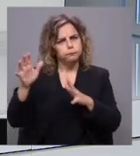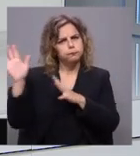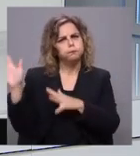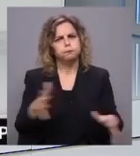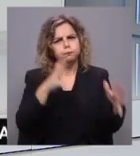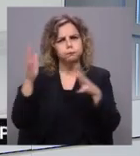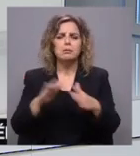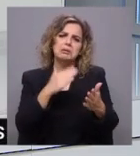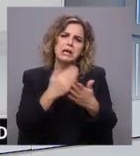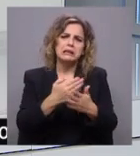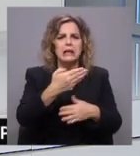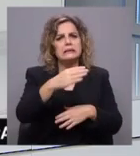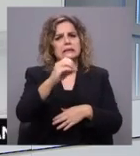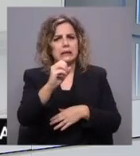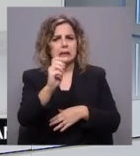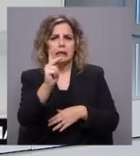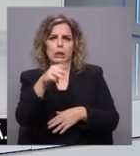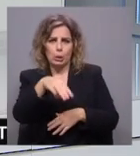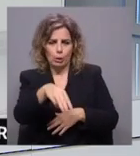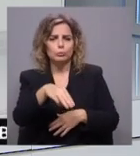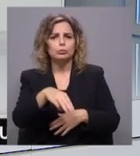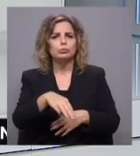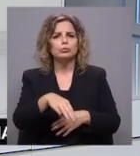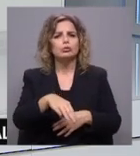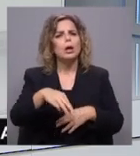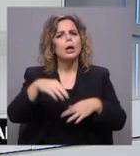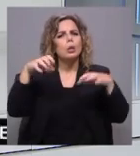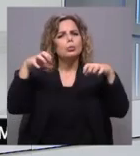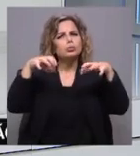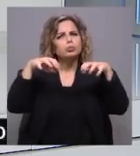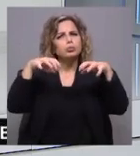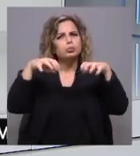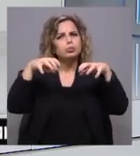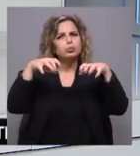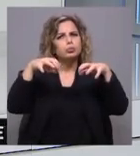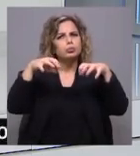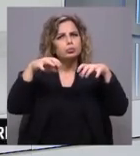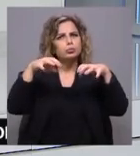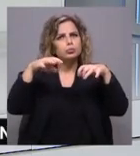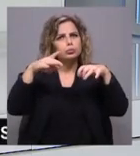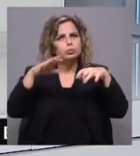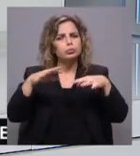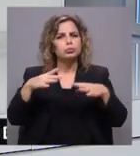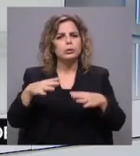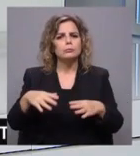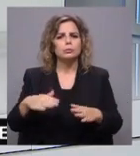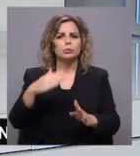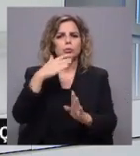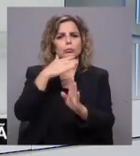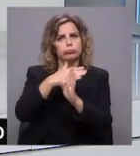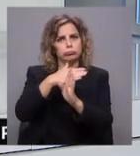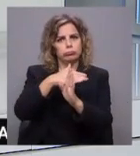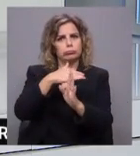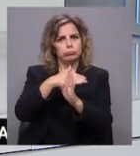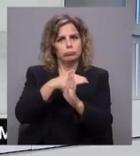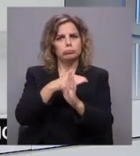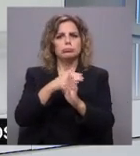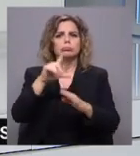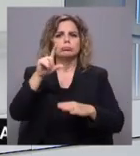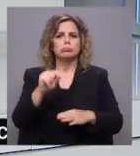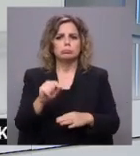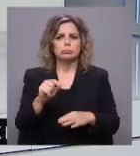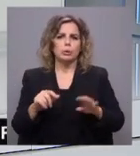até 70 km por hora e há aguaceiros, principalmente no grupo central e no grupo oriental. Quanto à